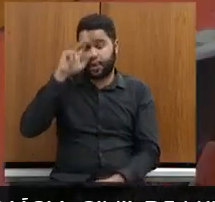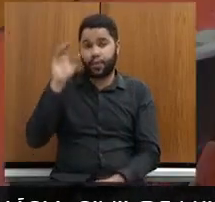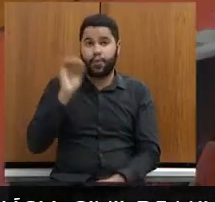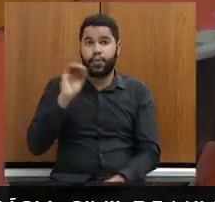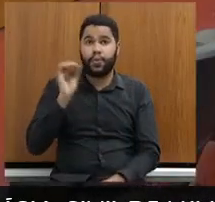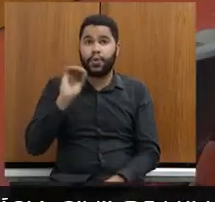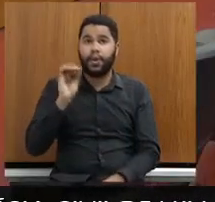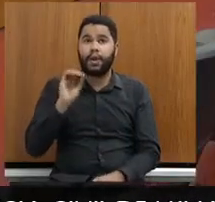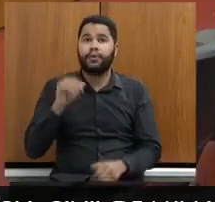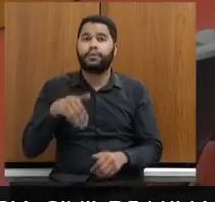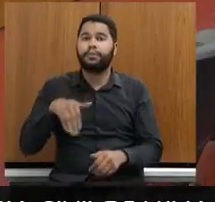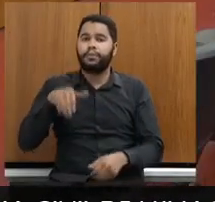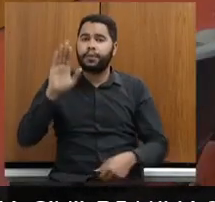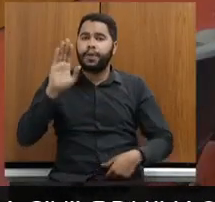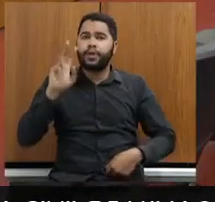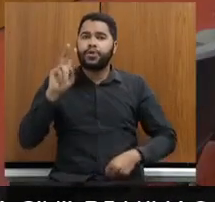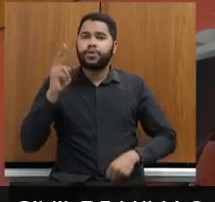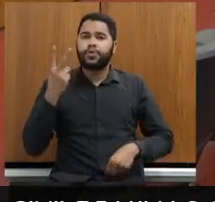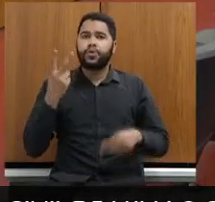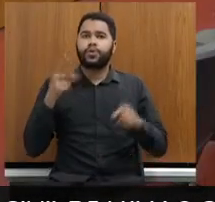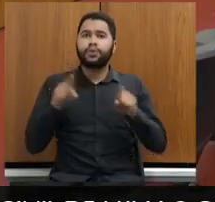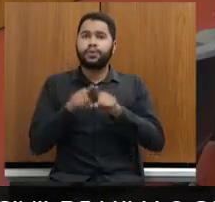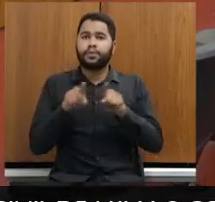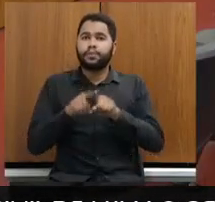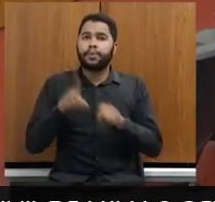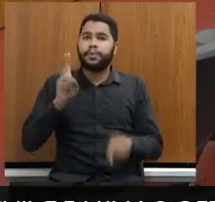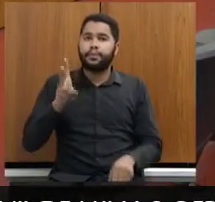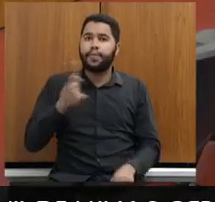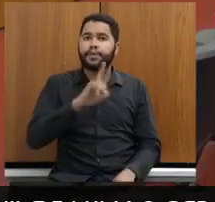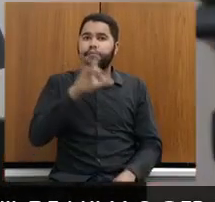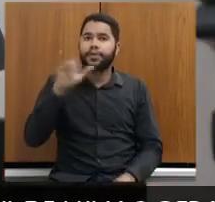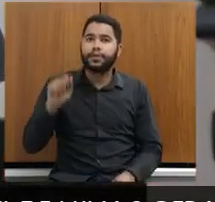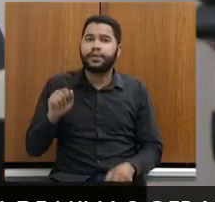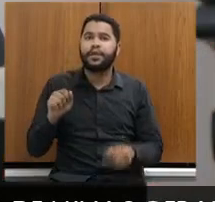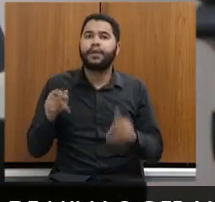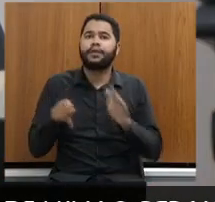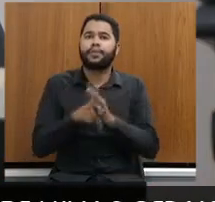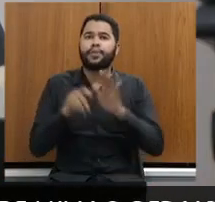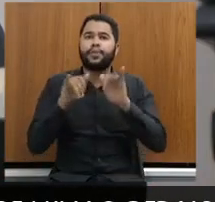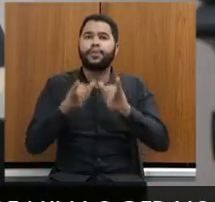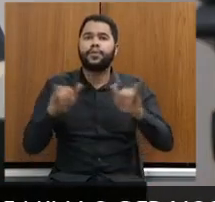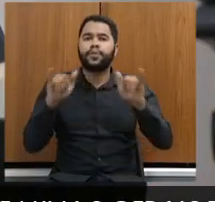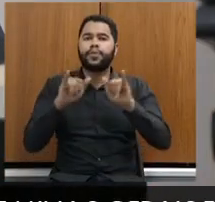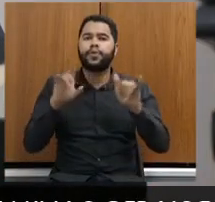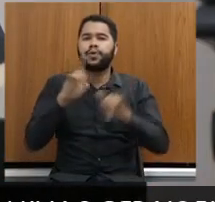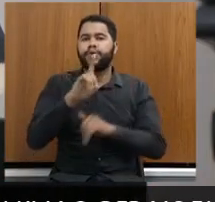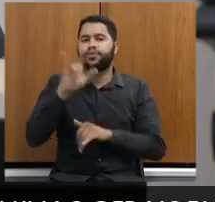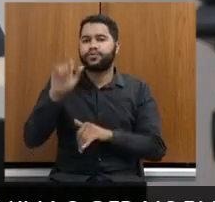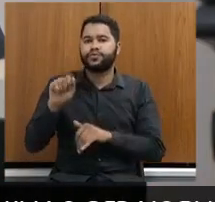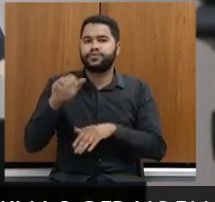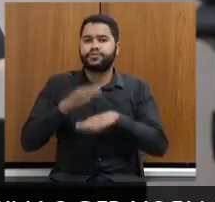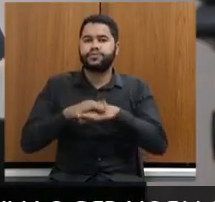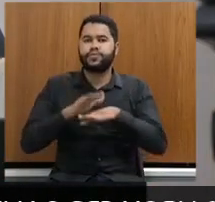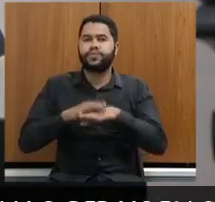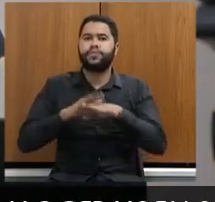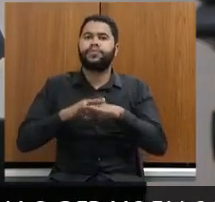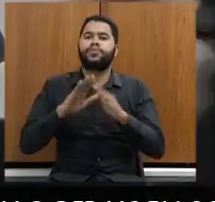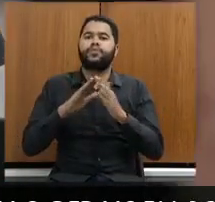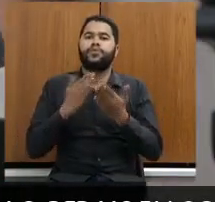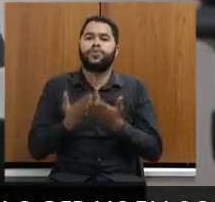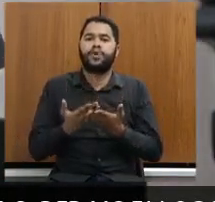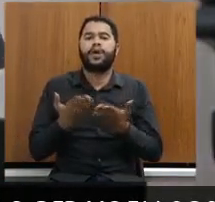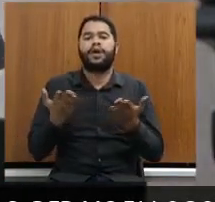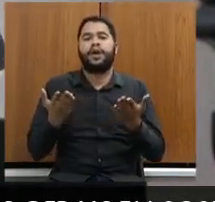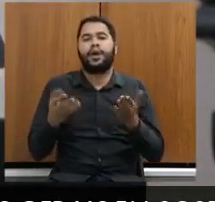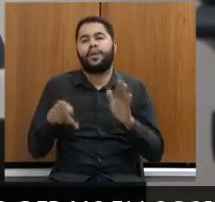e levantamos aqui mais dois também né a mesma data pedir informações sobre as promoções pelo critério de escolaridade conseguir